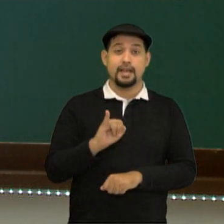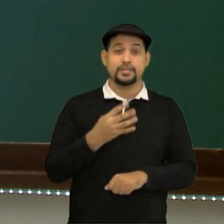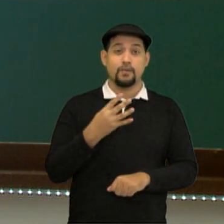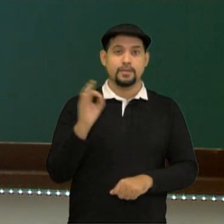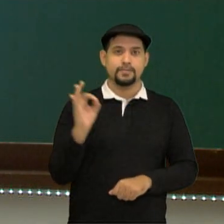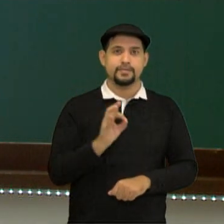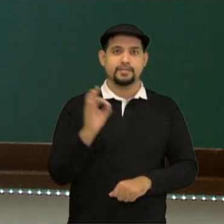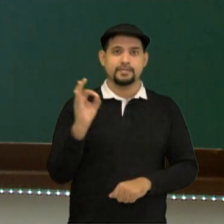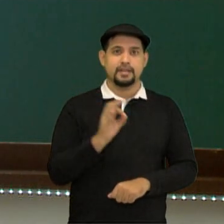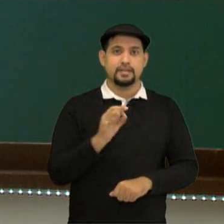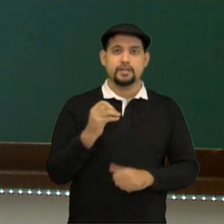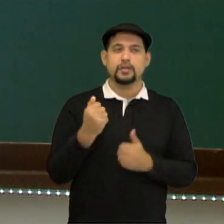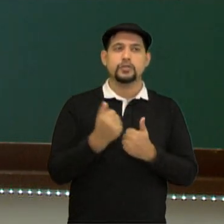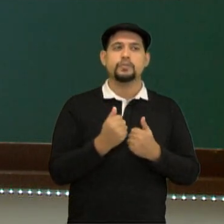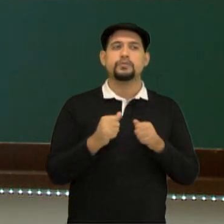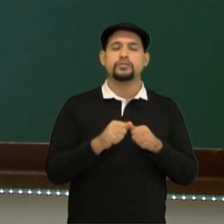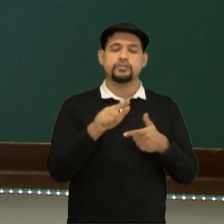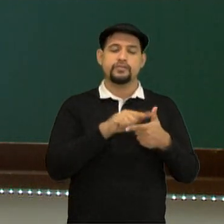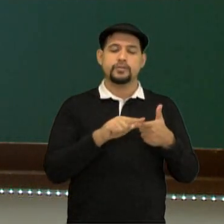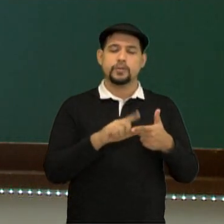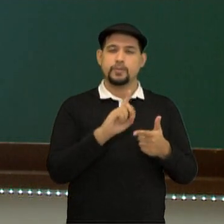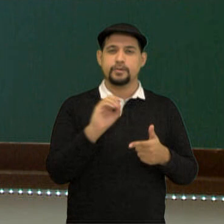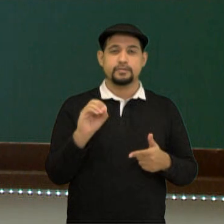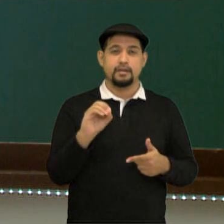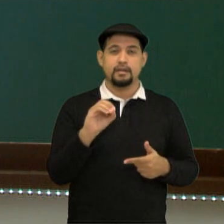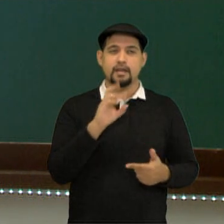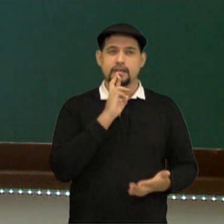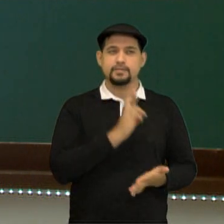transformamos ela em decimal dividido por 100, deu